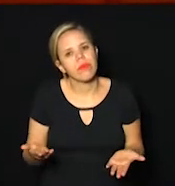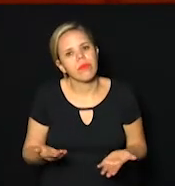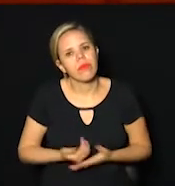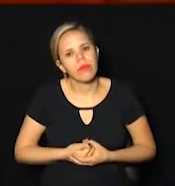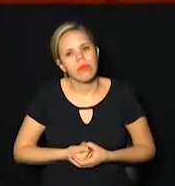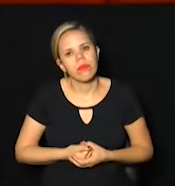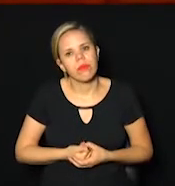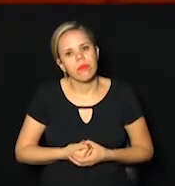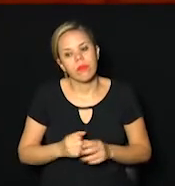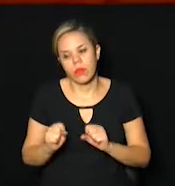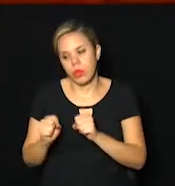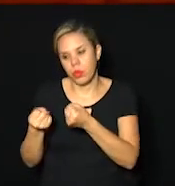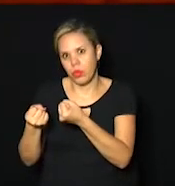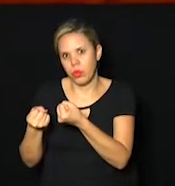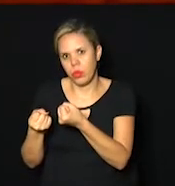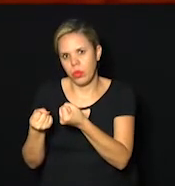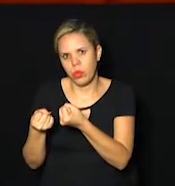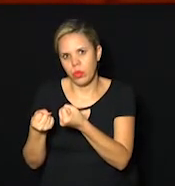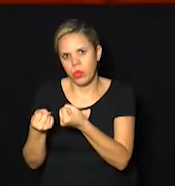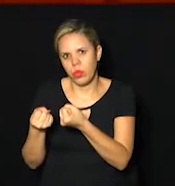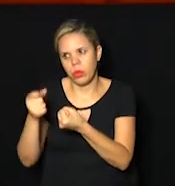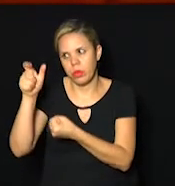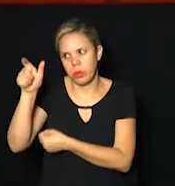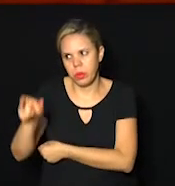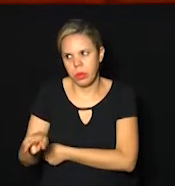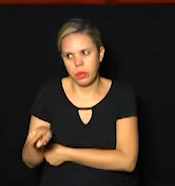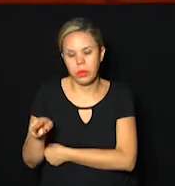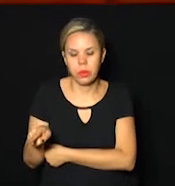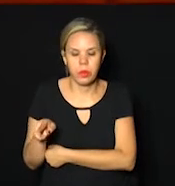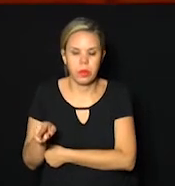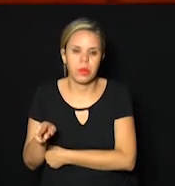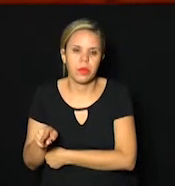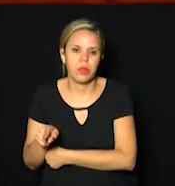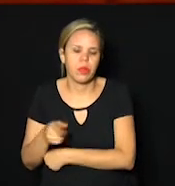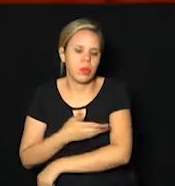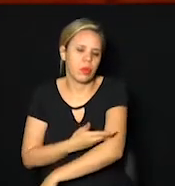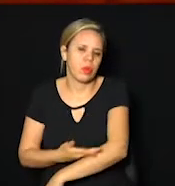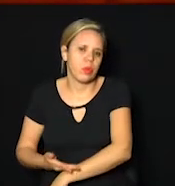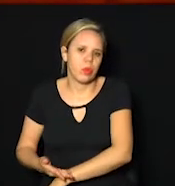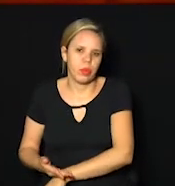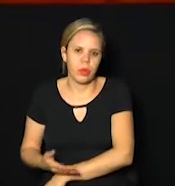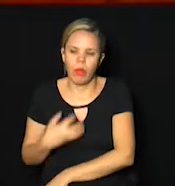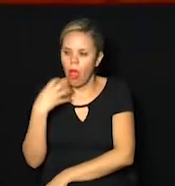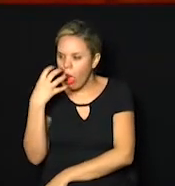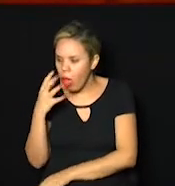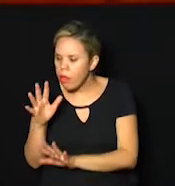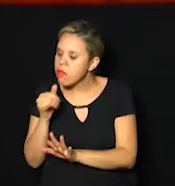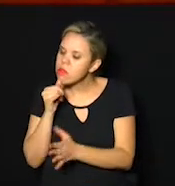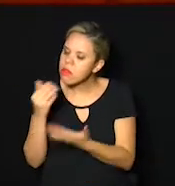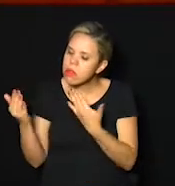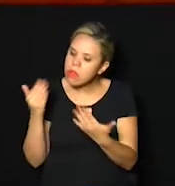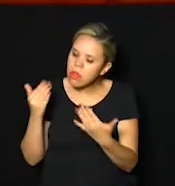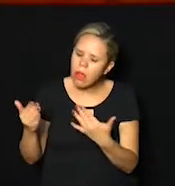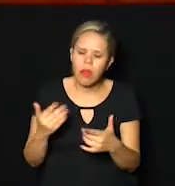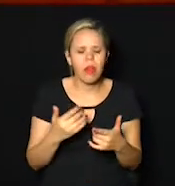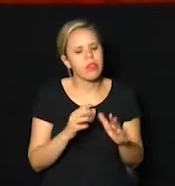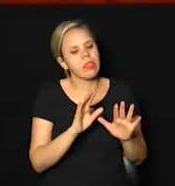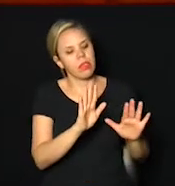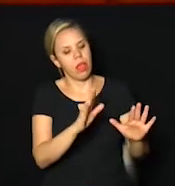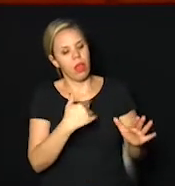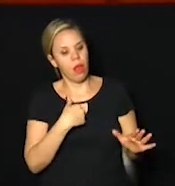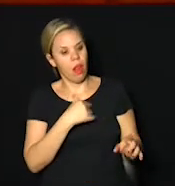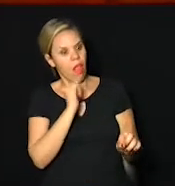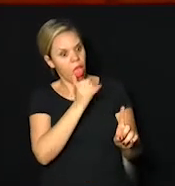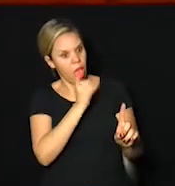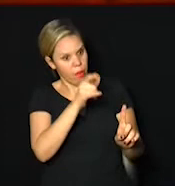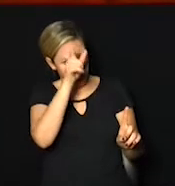está defendendo muito alguém, a gente costuma se apaixonar. O problema é que, quando eu quero convencer alguém, quando